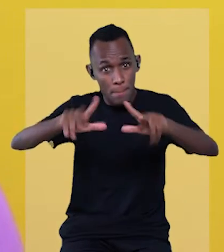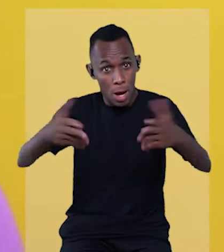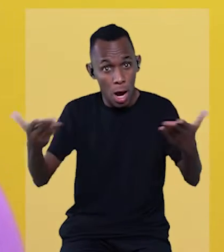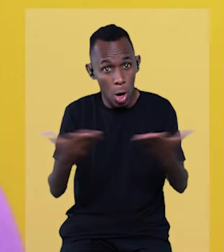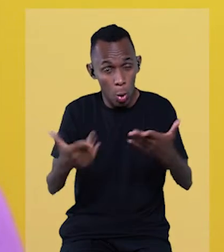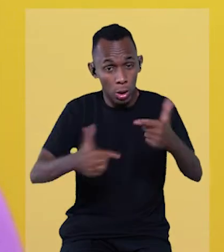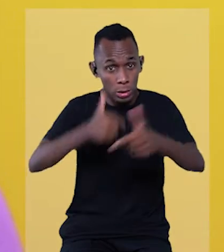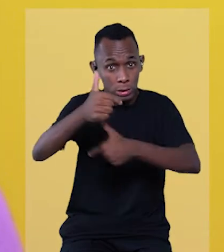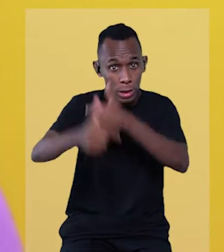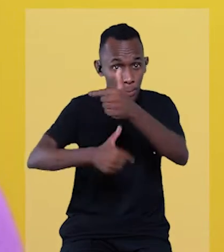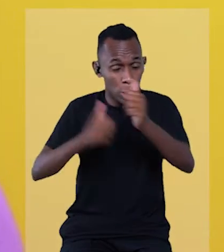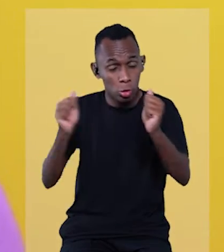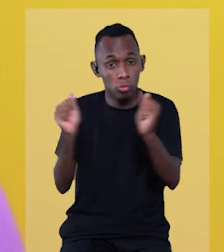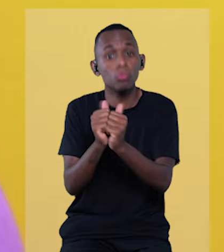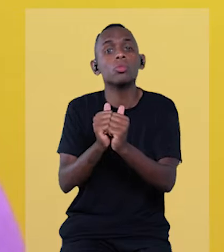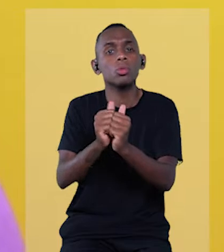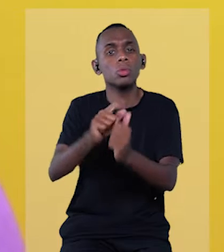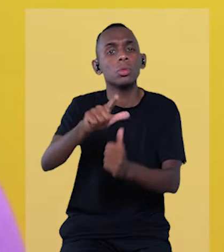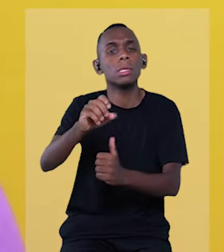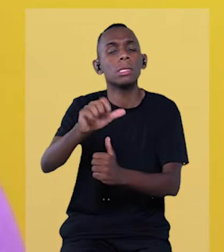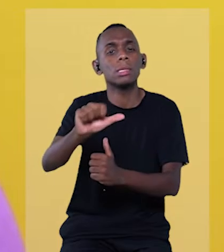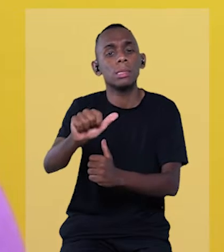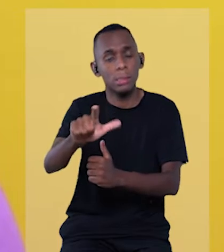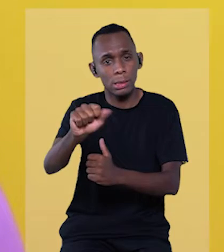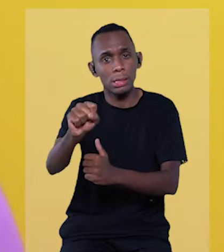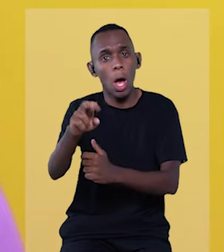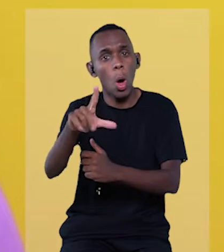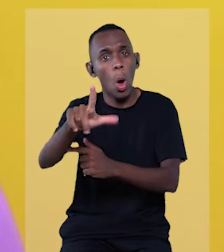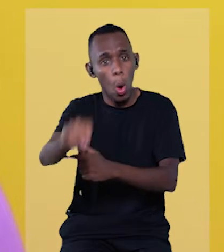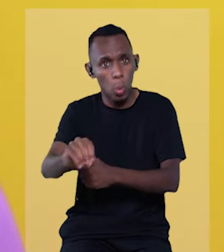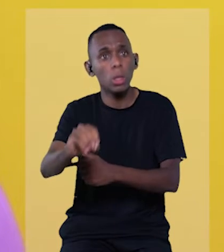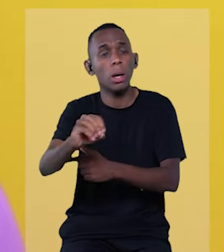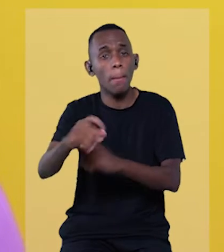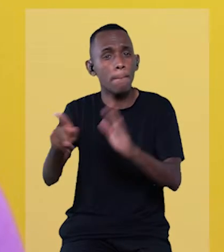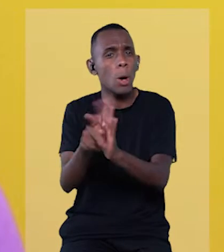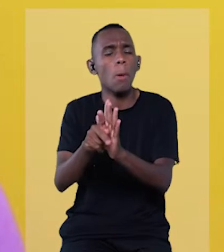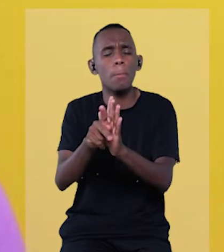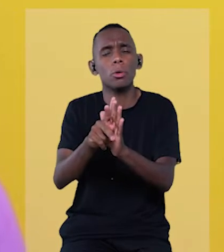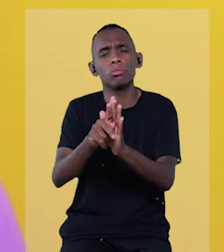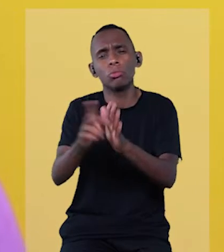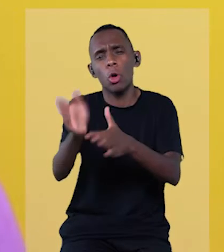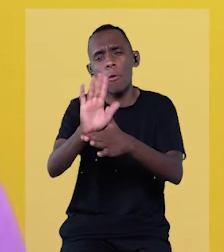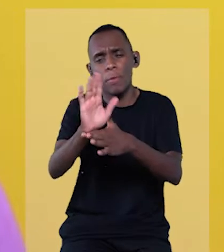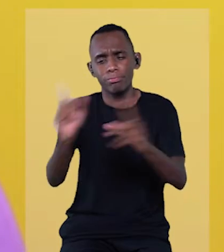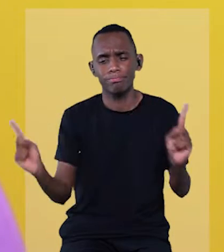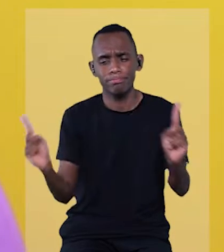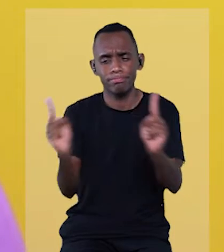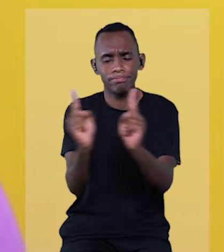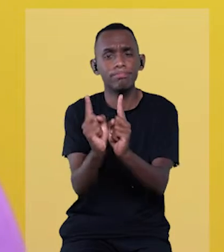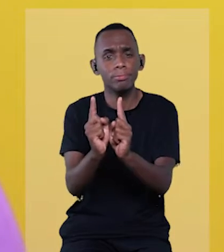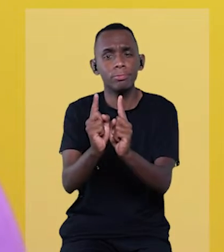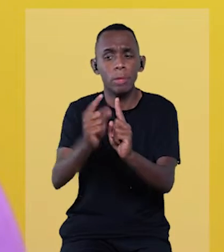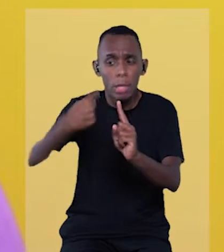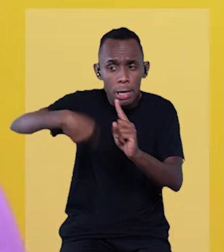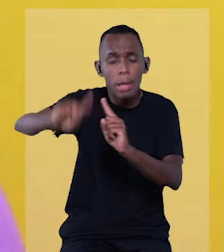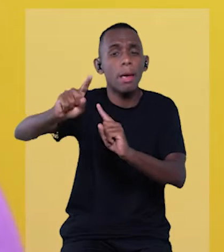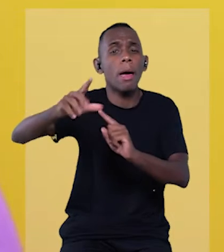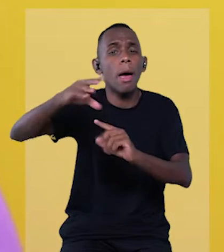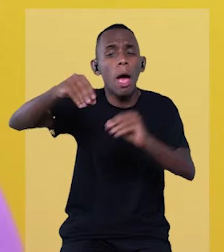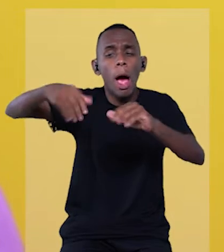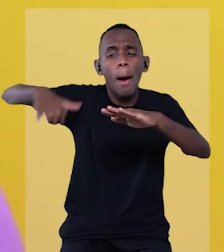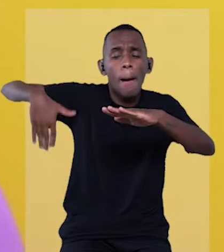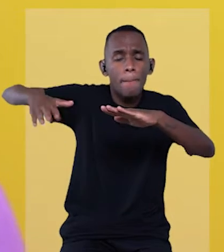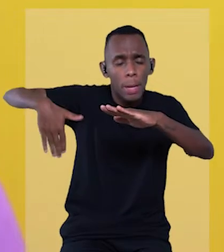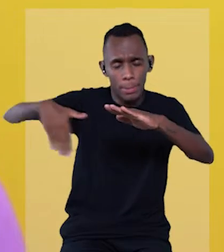ator e multiartista Saulo Salomão, o roteiro de curta-metragem Samuca Vai à Praia, realizado e produzido pela Nossa